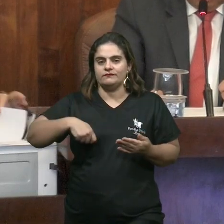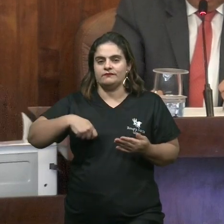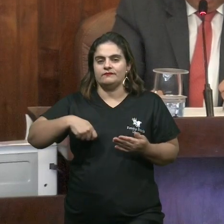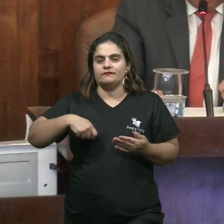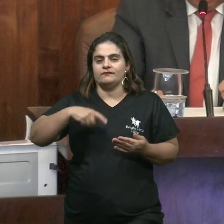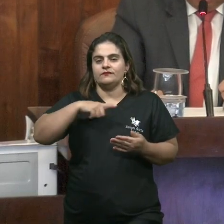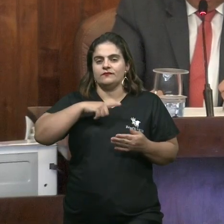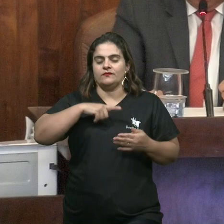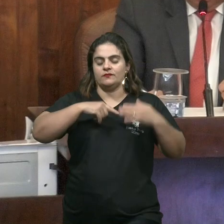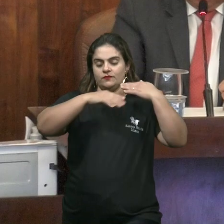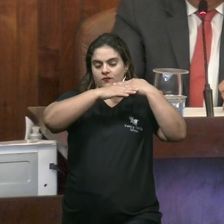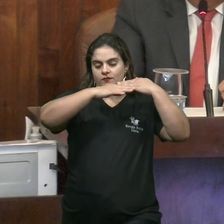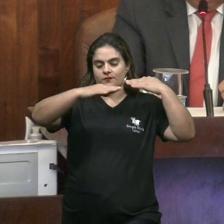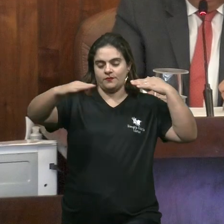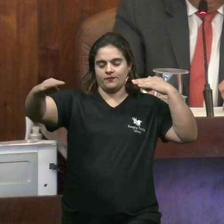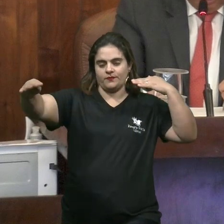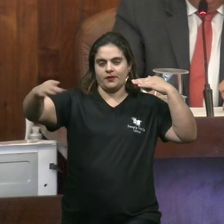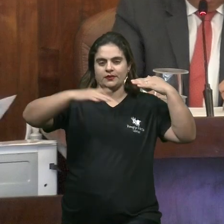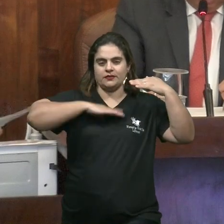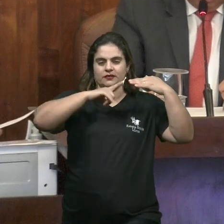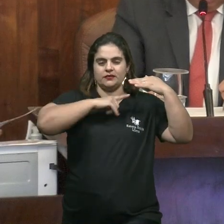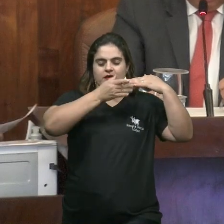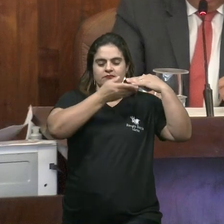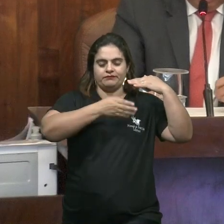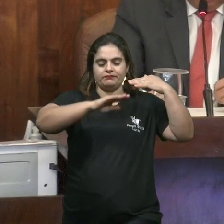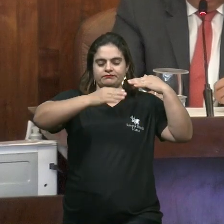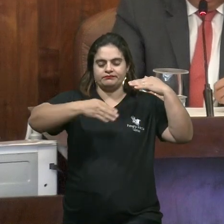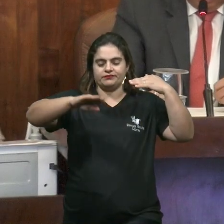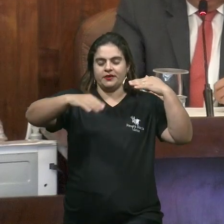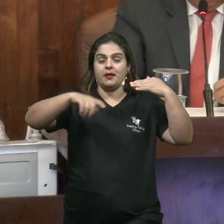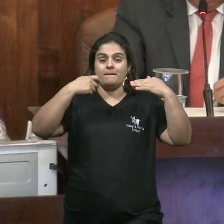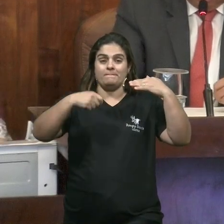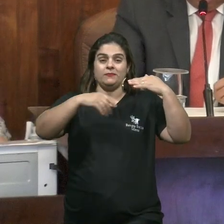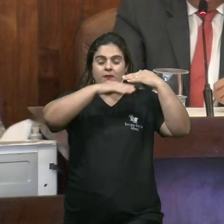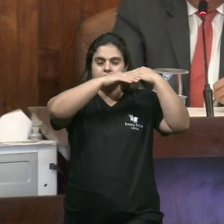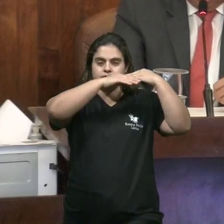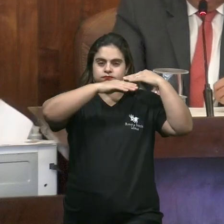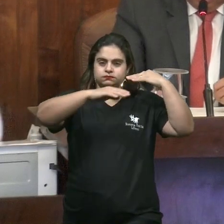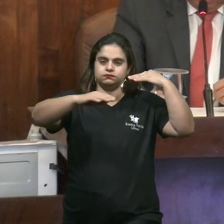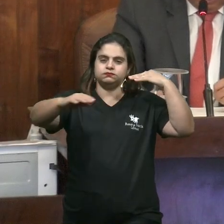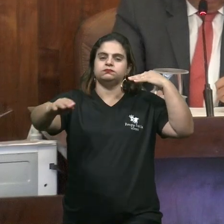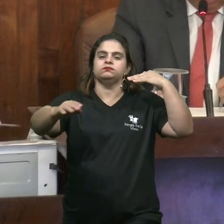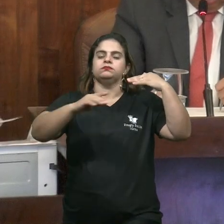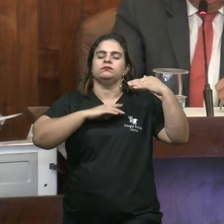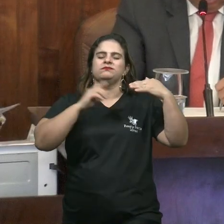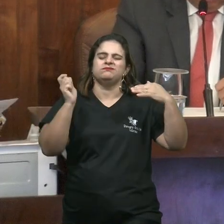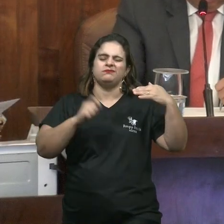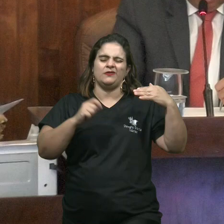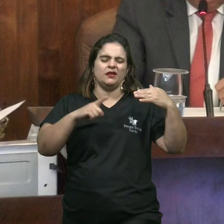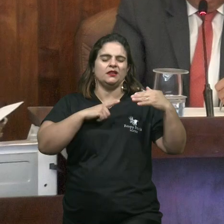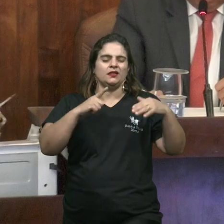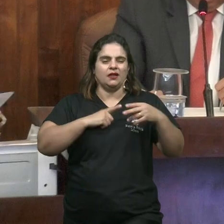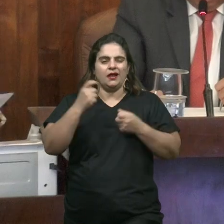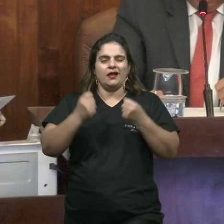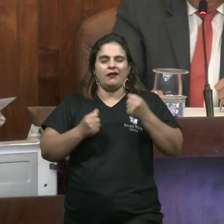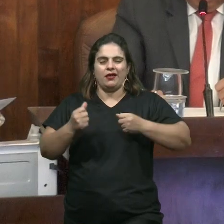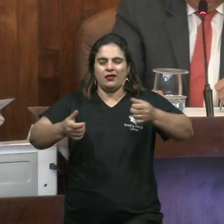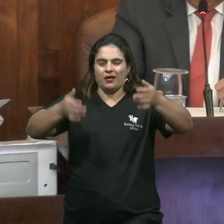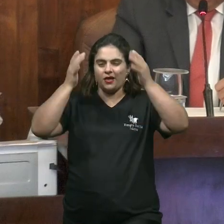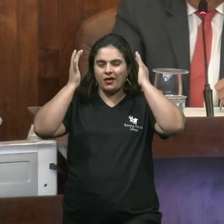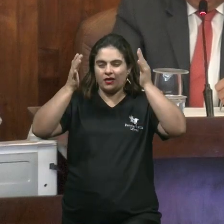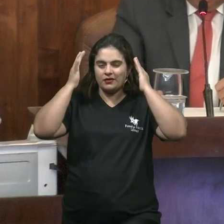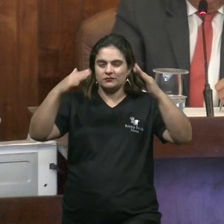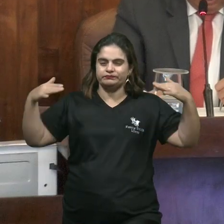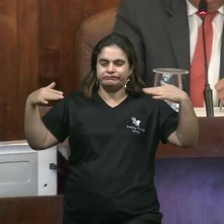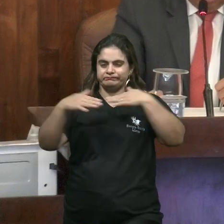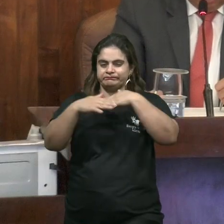obras de tapa-buracos na rua Manuel Gonçalves, mais especificamente, em frente à fábrica da Coca-Cola. Haja aviso que o trânsito frequente de caminhões tem